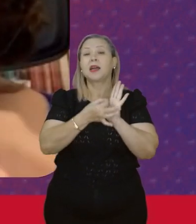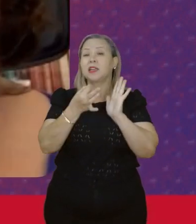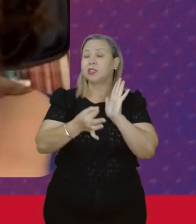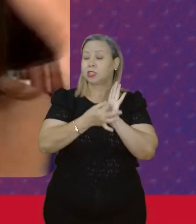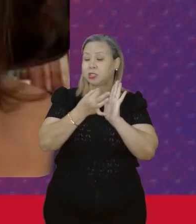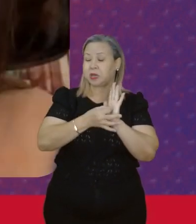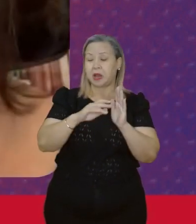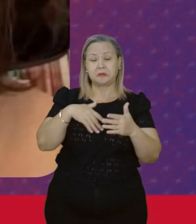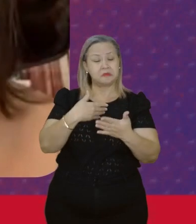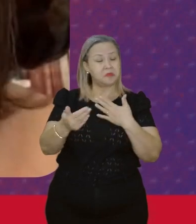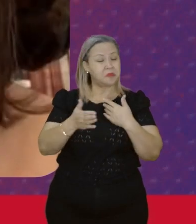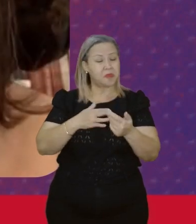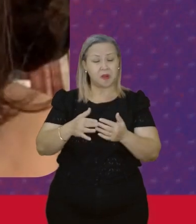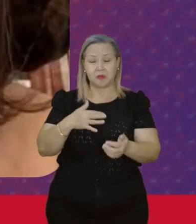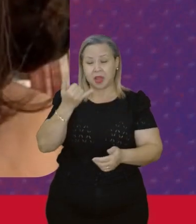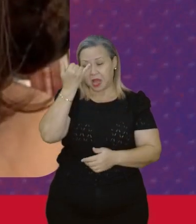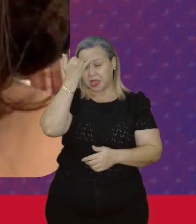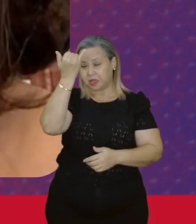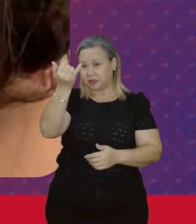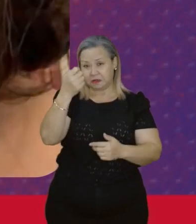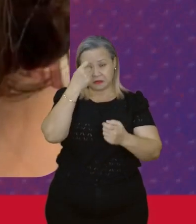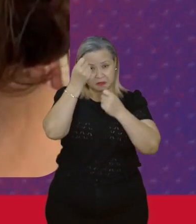qualquer ideia discutida na escola